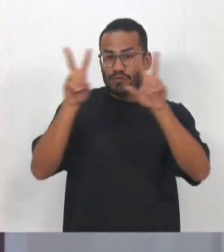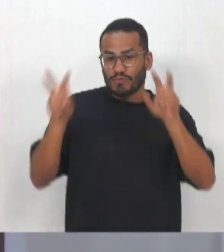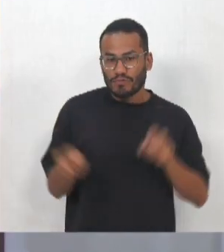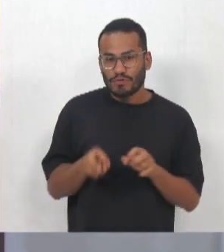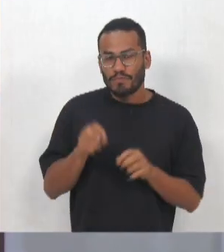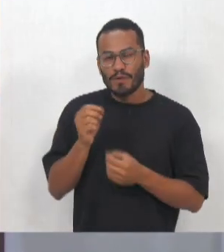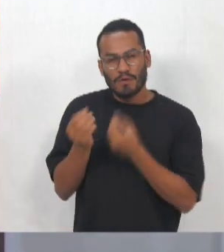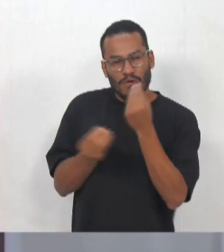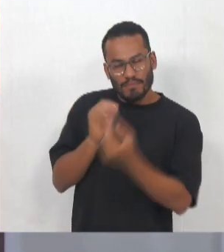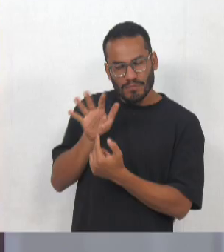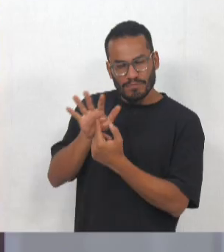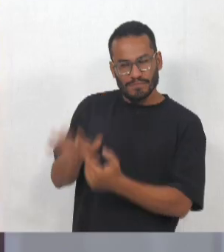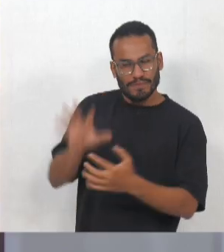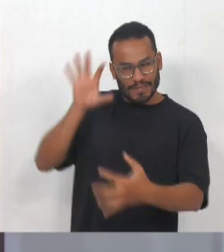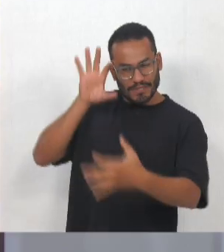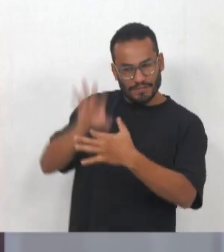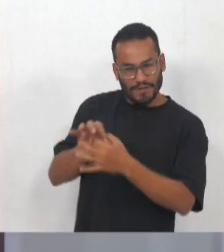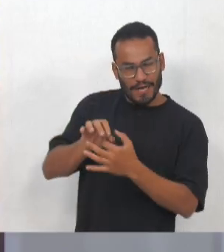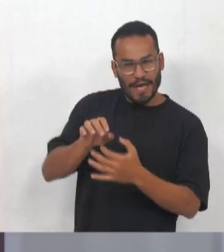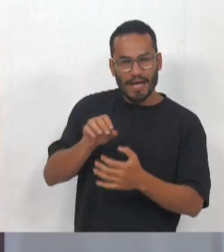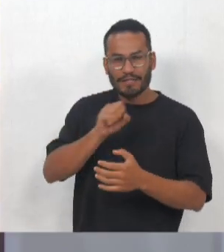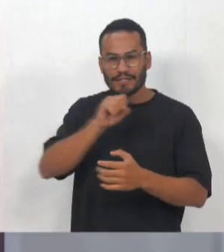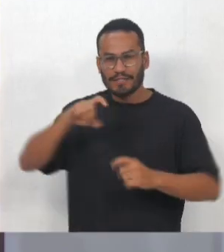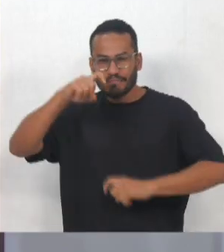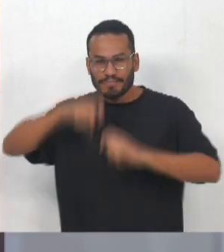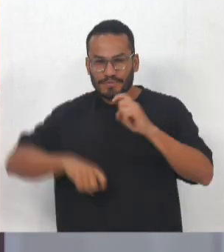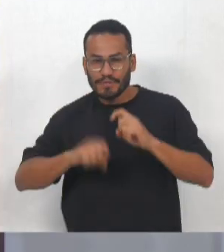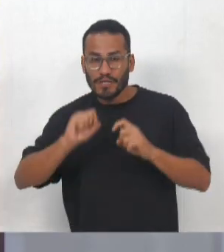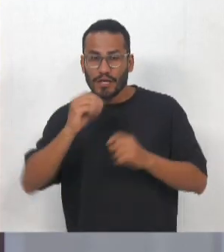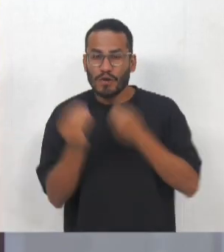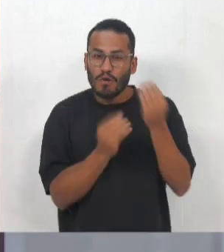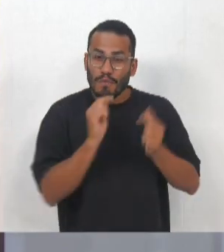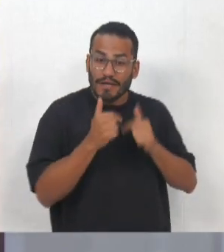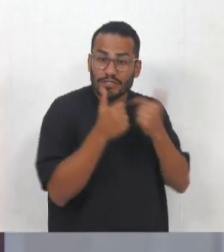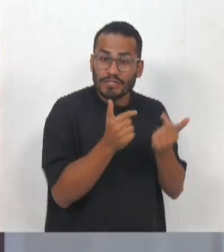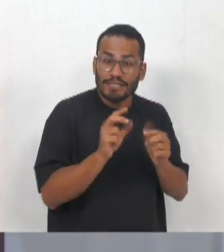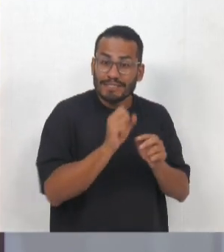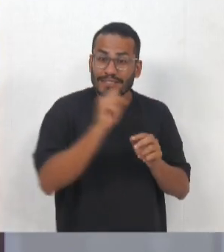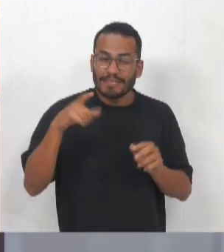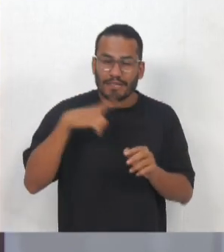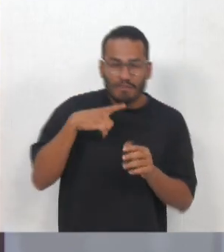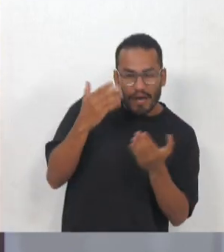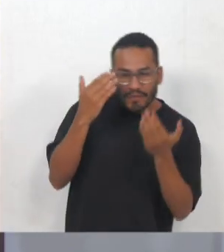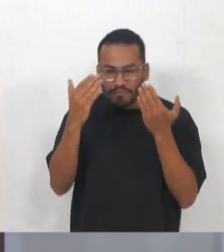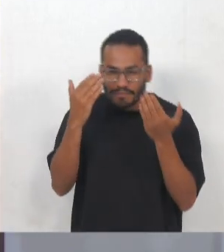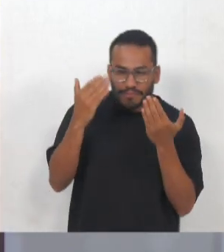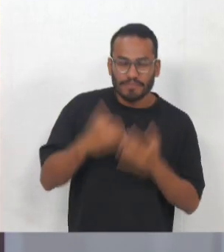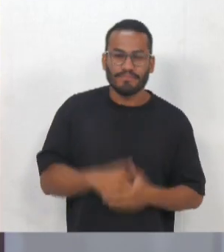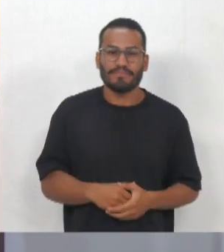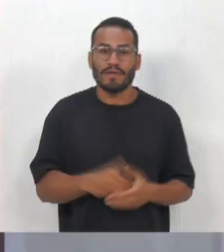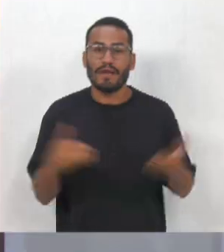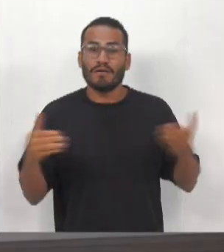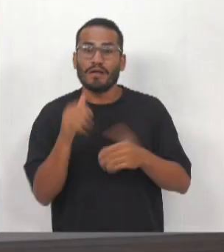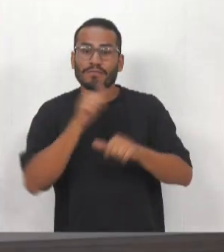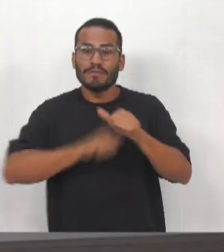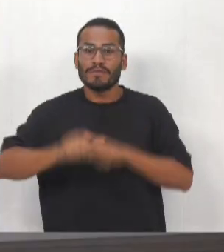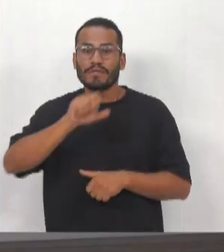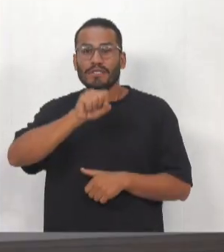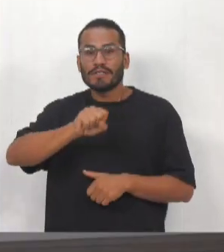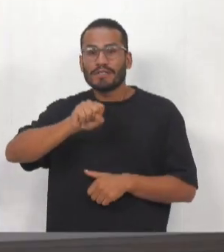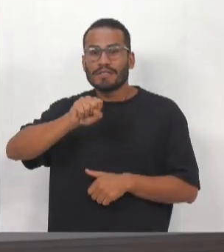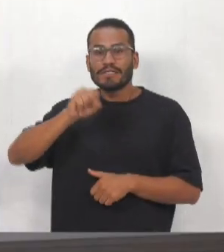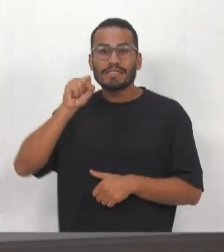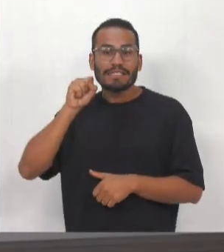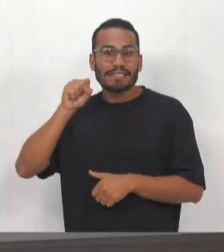sinais de abuso e como agir em casos suspeitos. Concedo a palavra ao vereador Silvio Zimmermann.